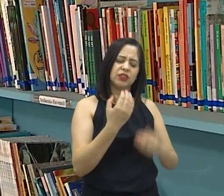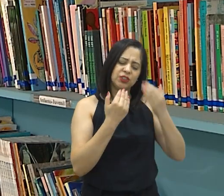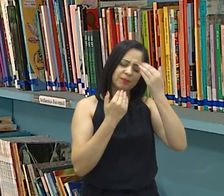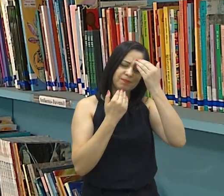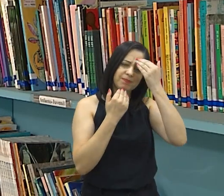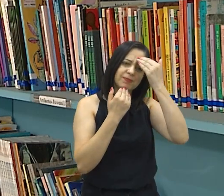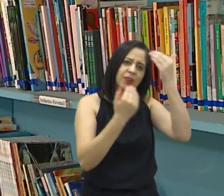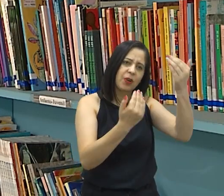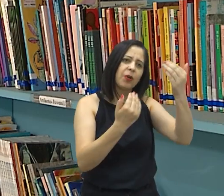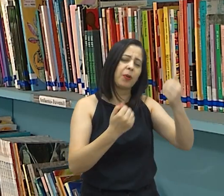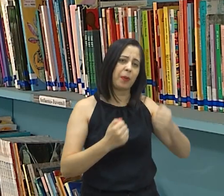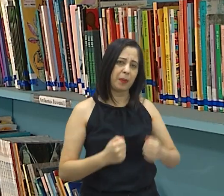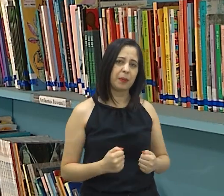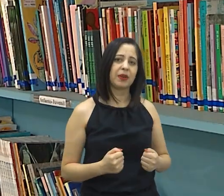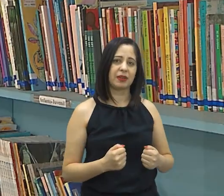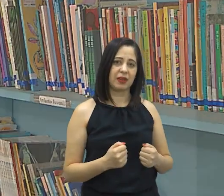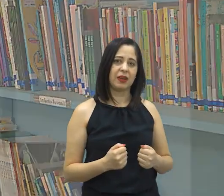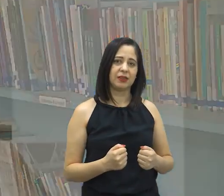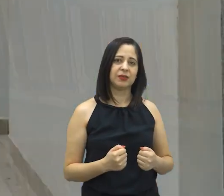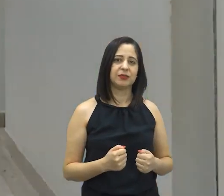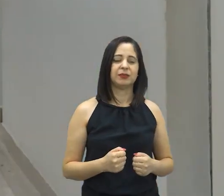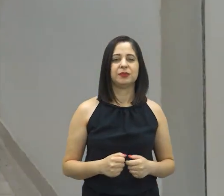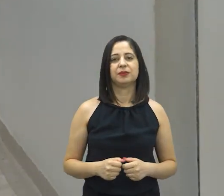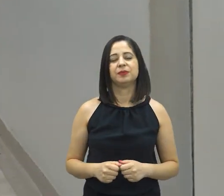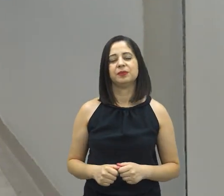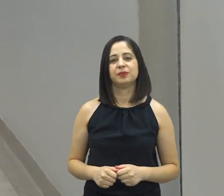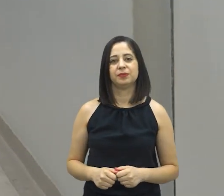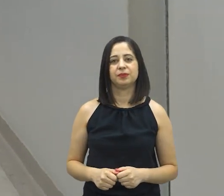nós também desse reconhecimento como família.